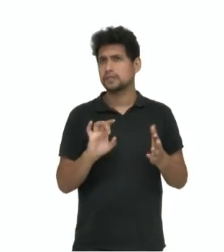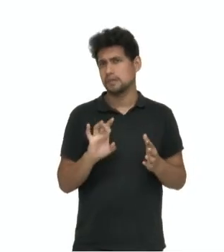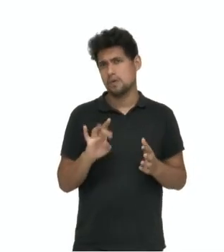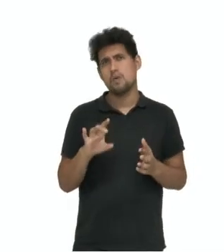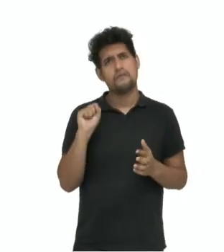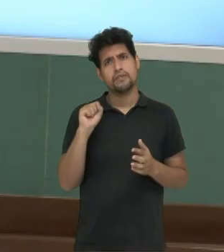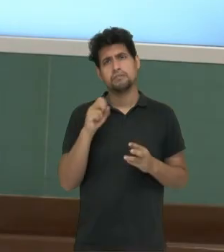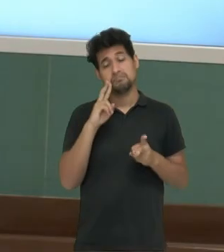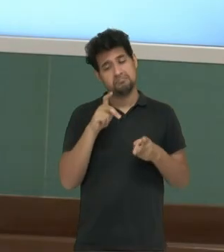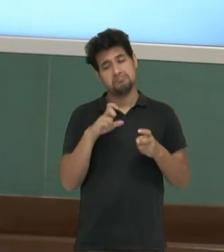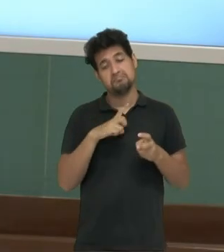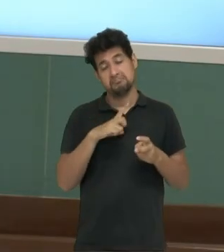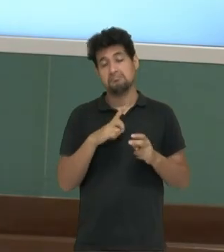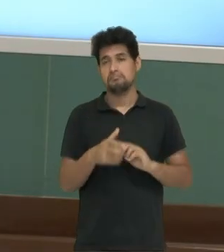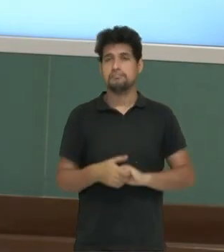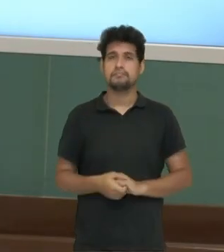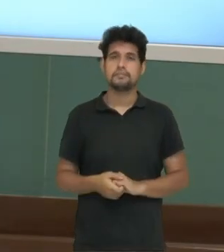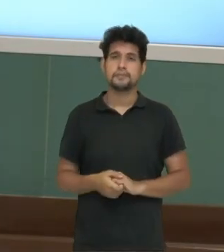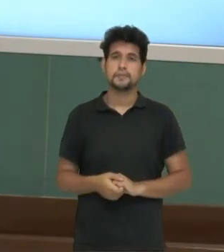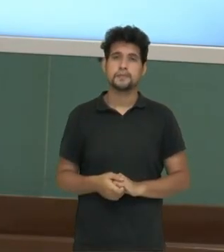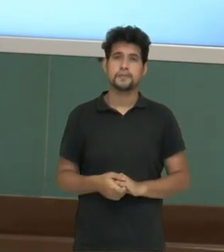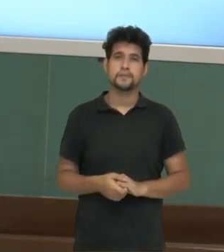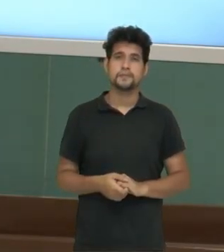de sapos, de rãs e de pererecas, ok?